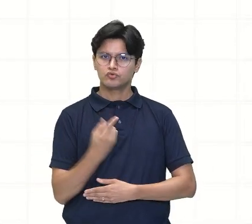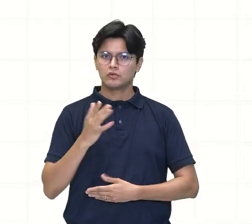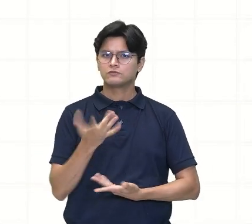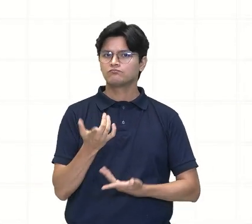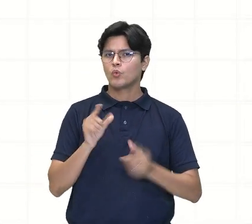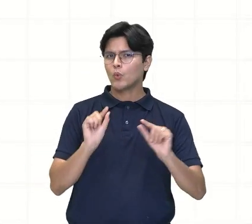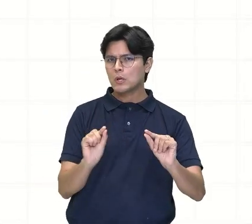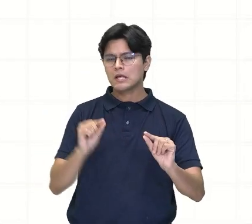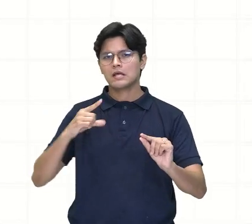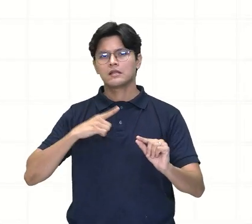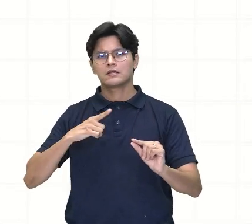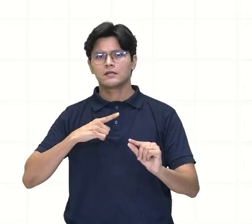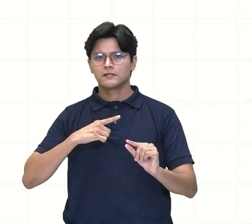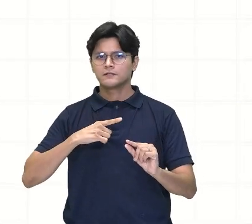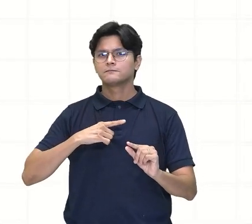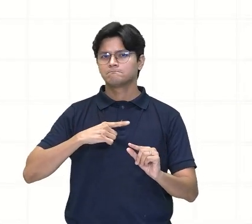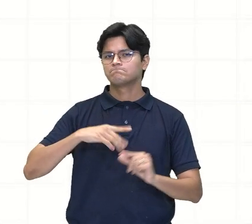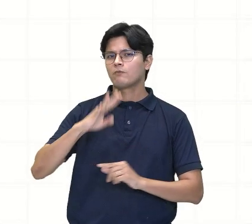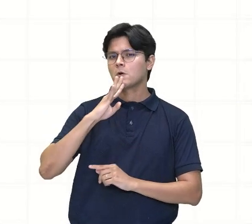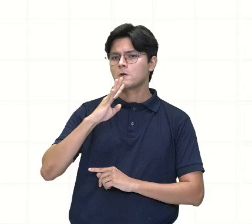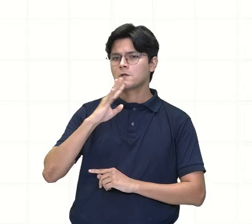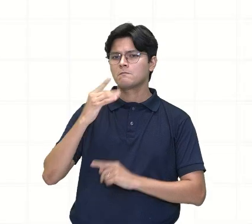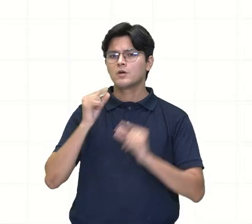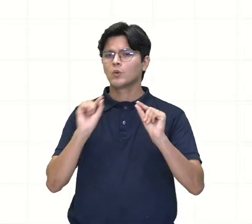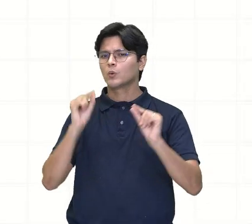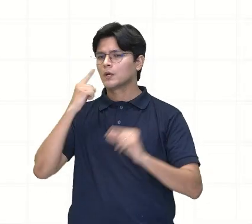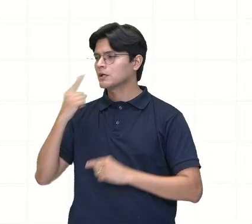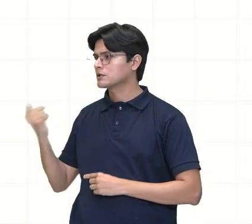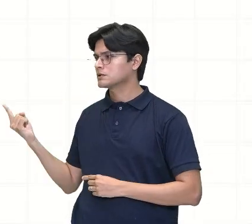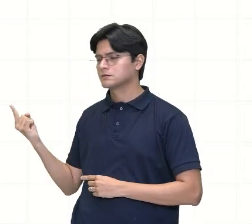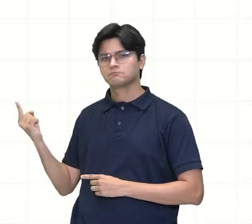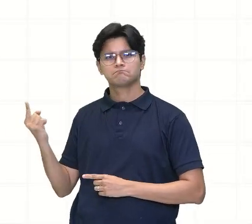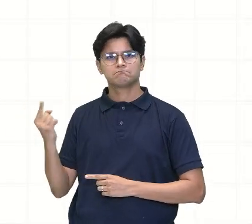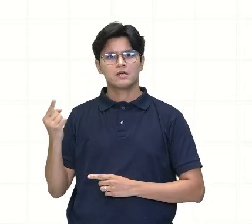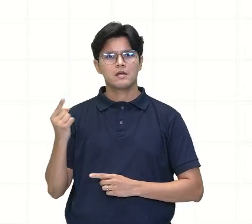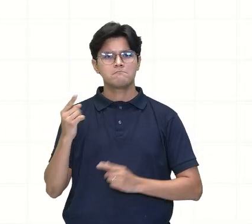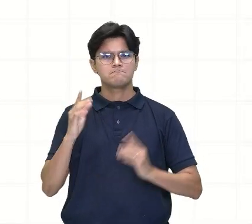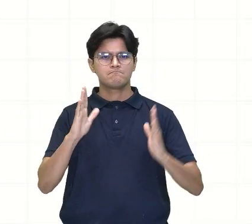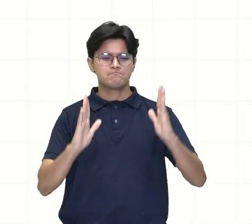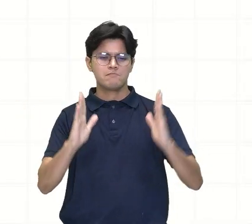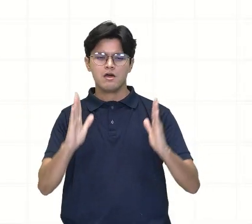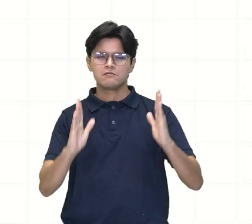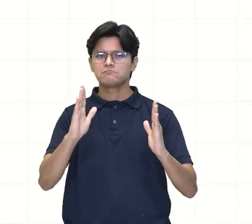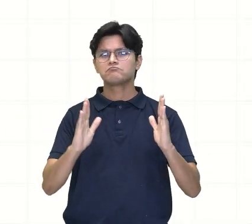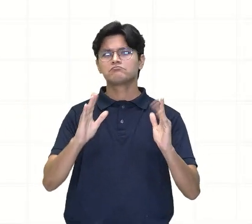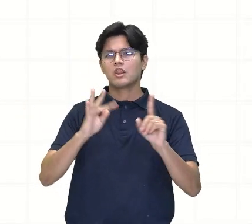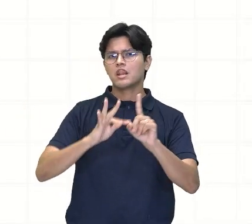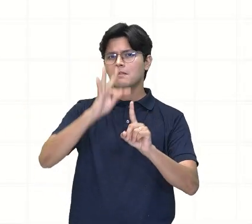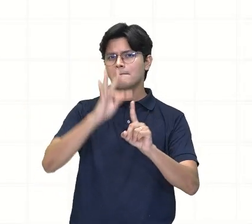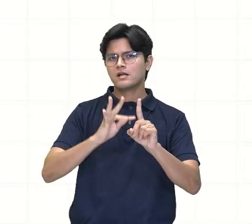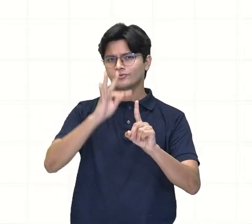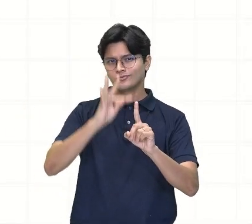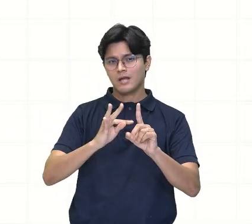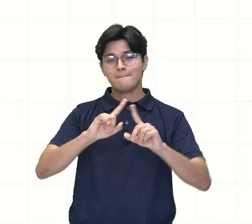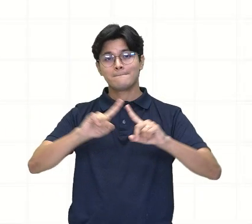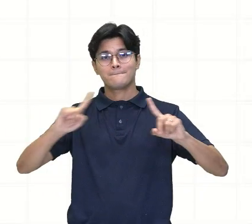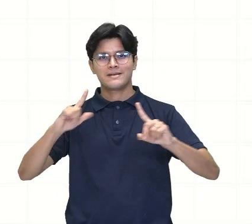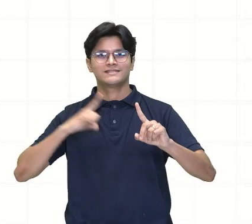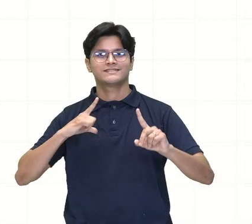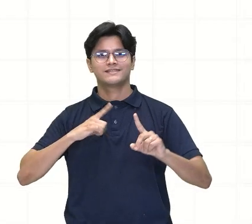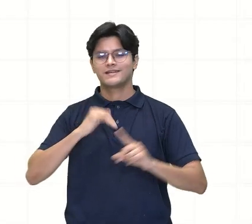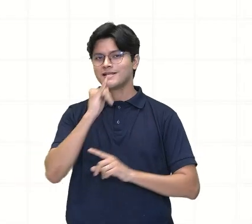com essa faixa aqui de temperatura. Mas já em lugares mais frios,